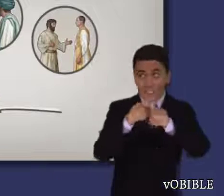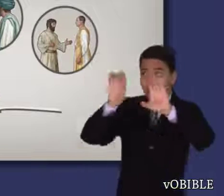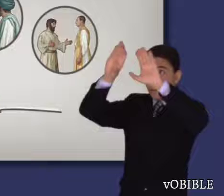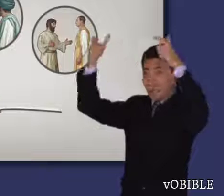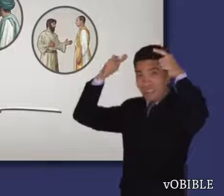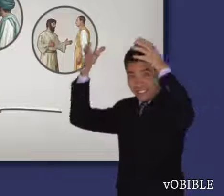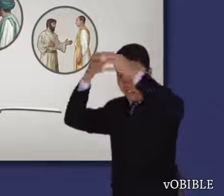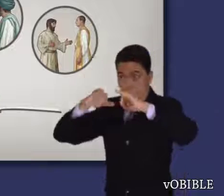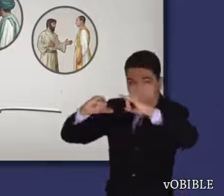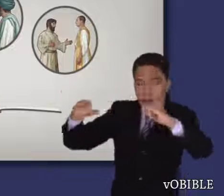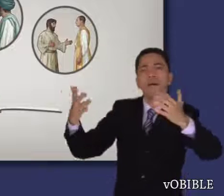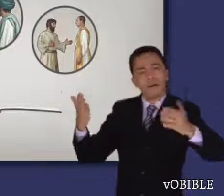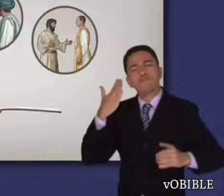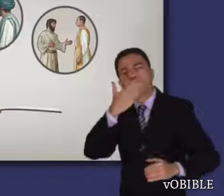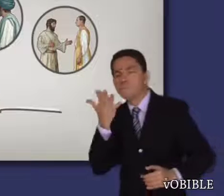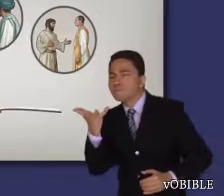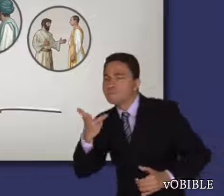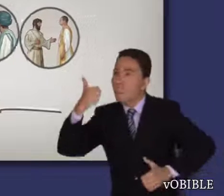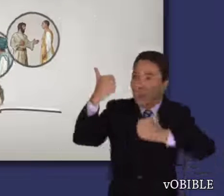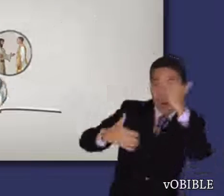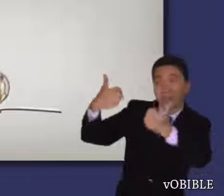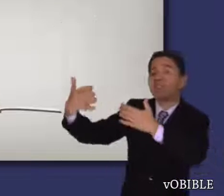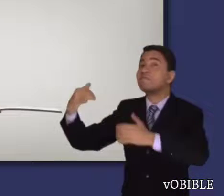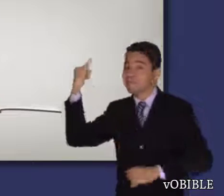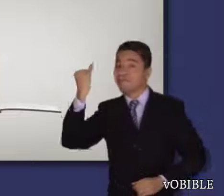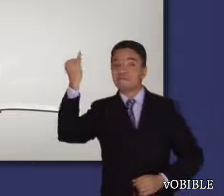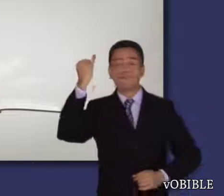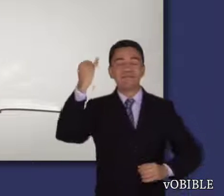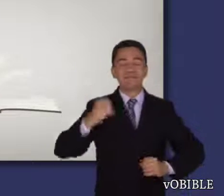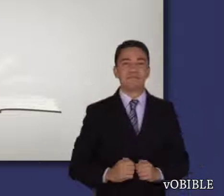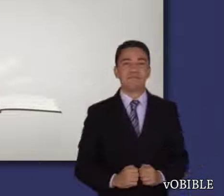ao declarar as boas novas do reino de Deus.